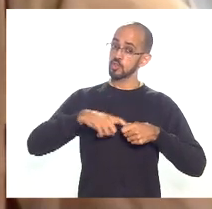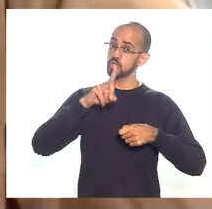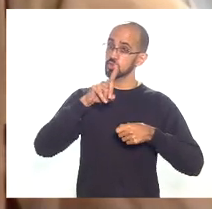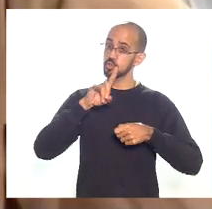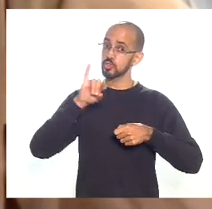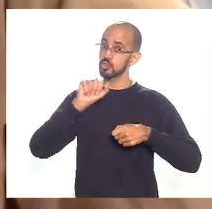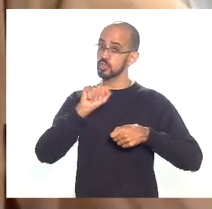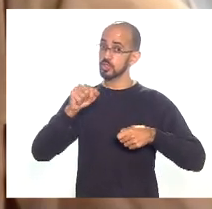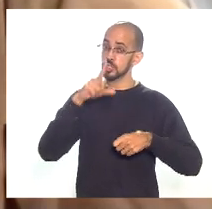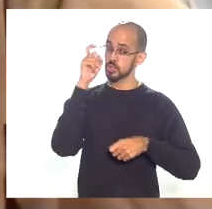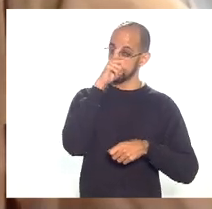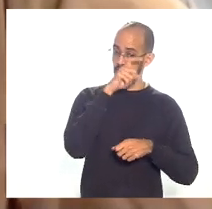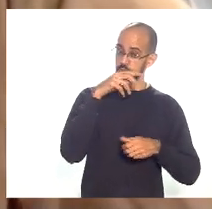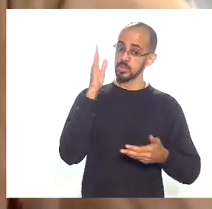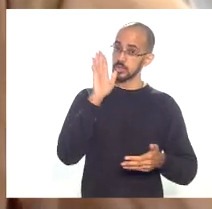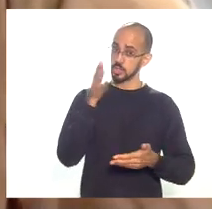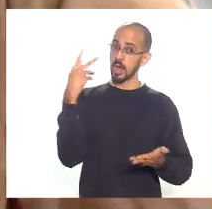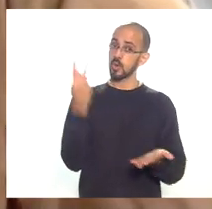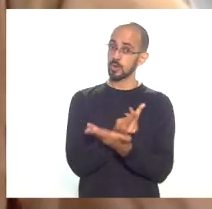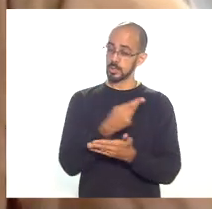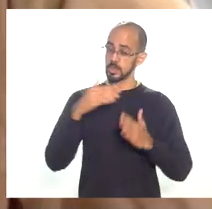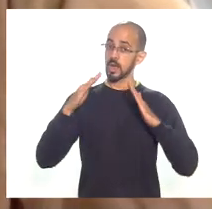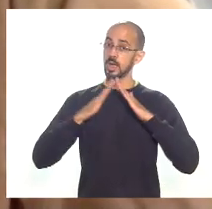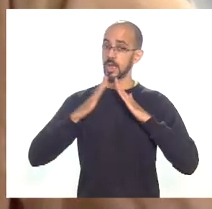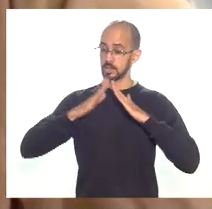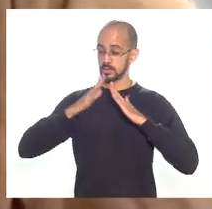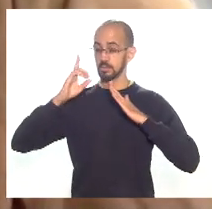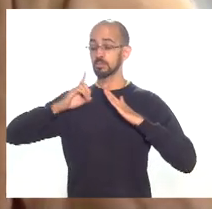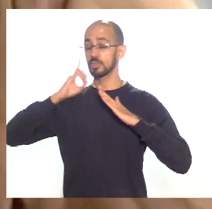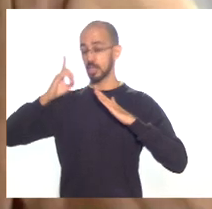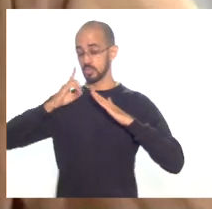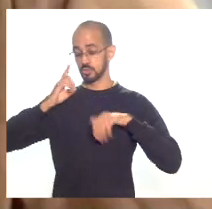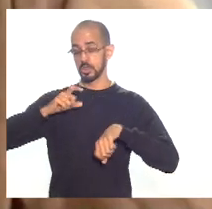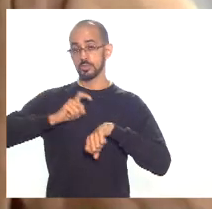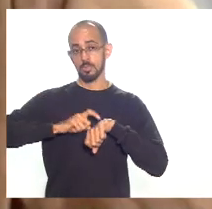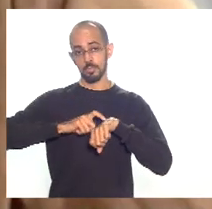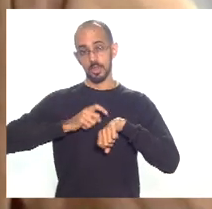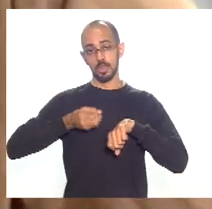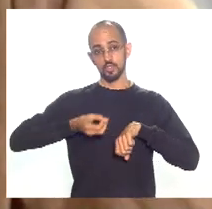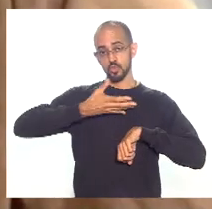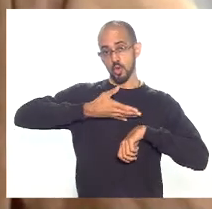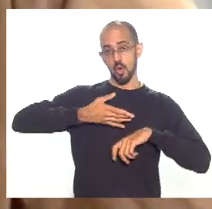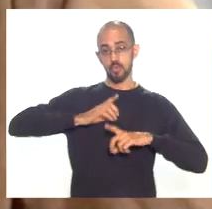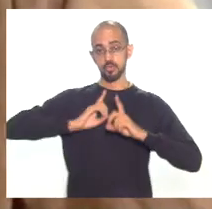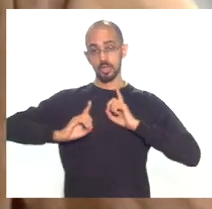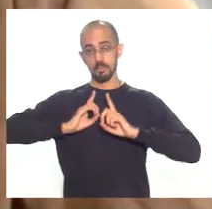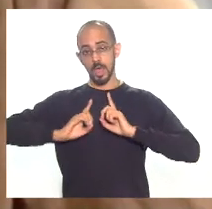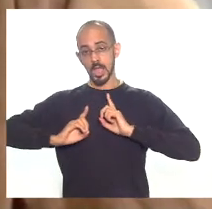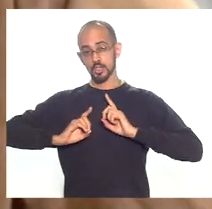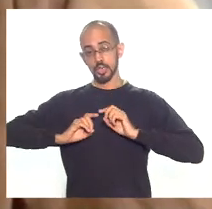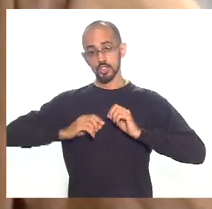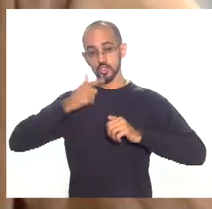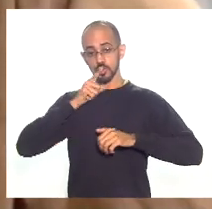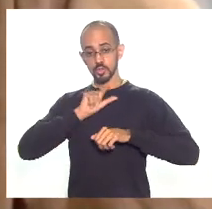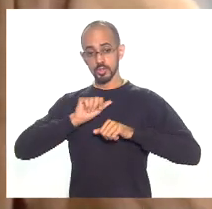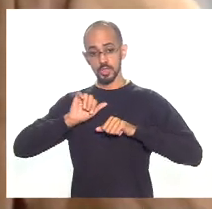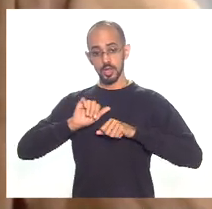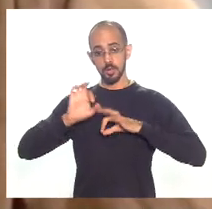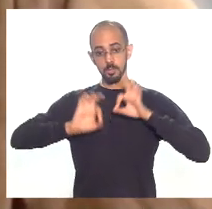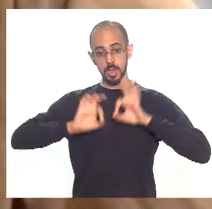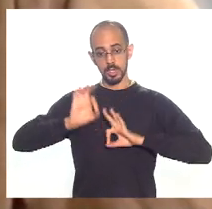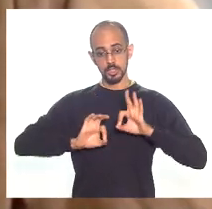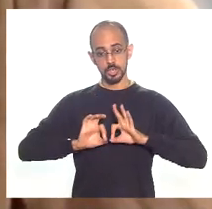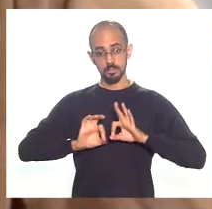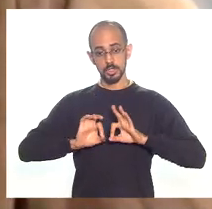passamos nessa casa espero que no momento desse novo debate sejamos capazes de construir um plano de desenvolvimento